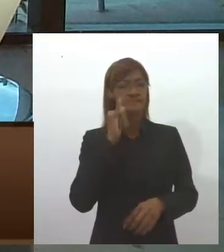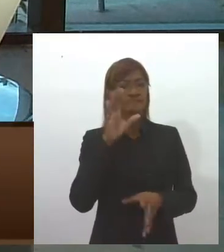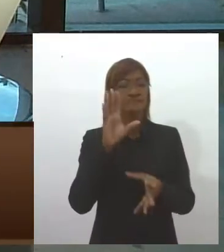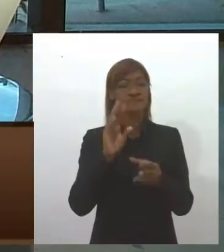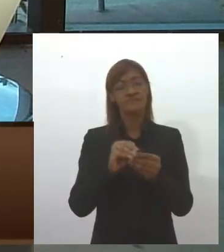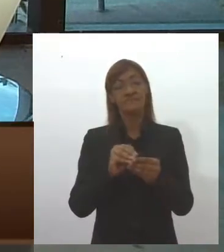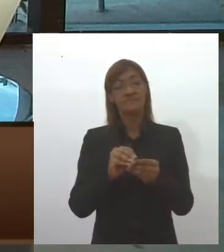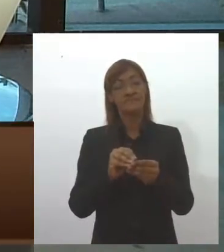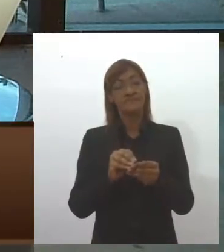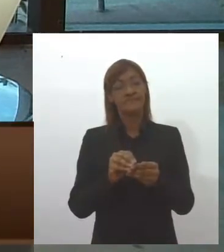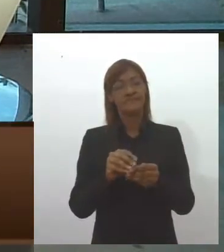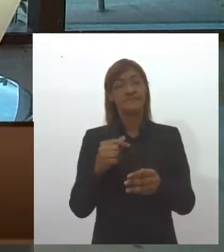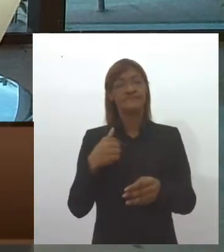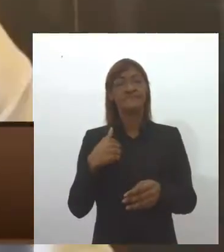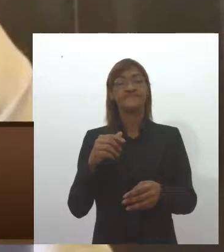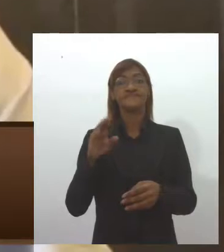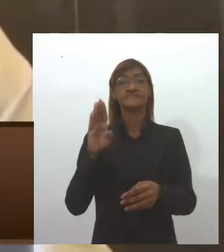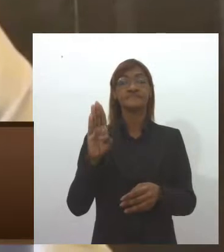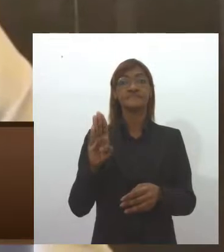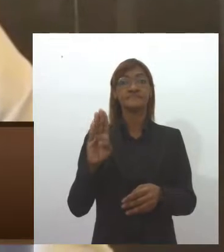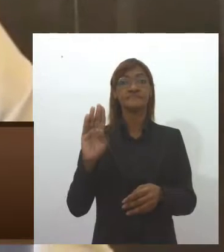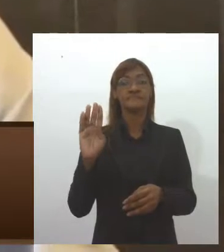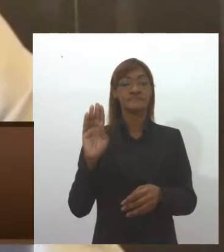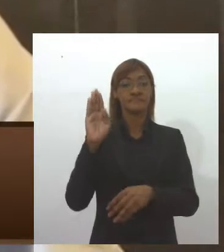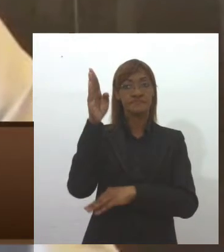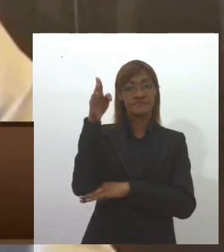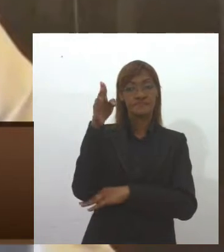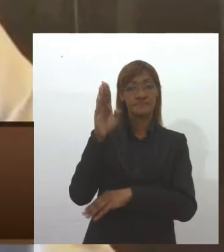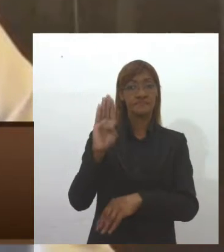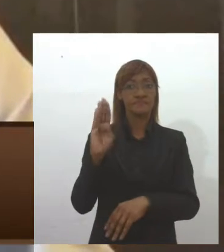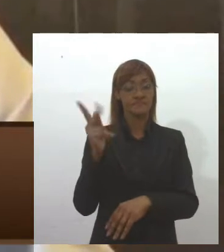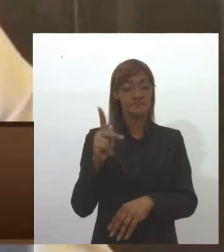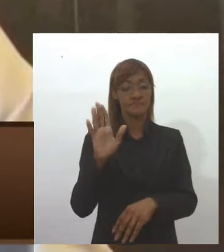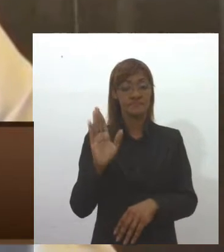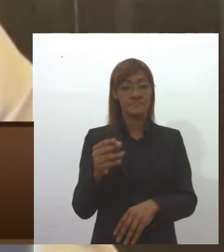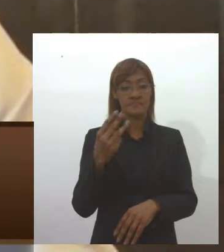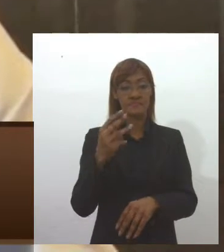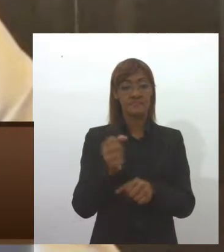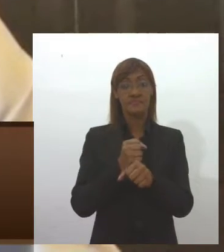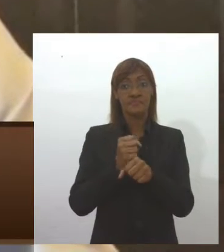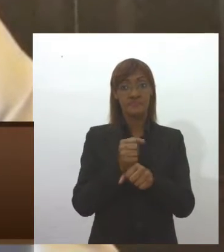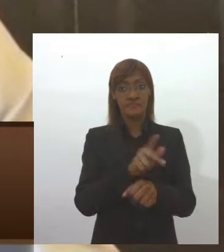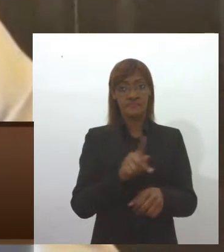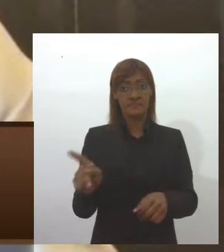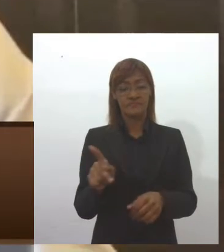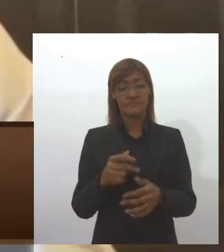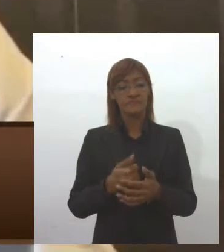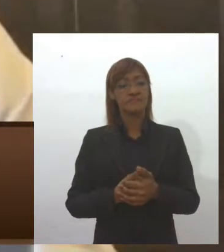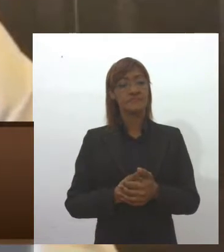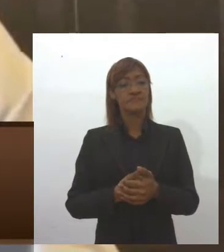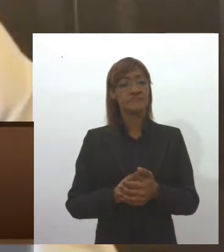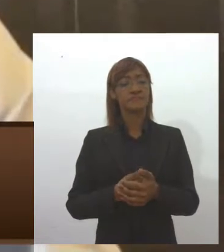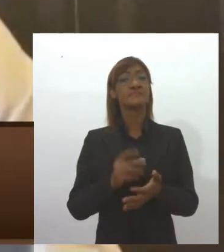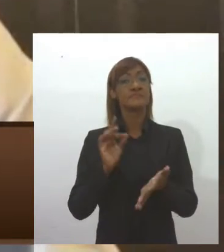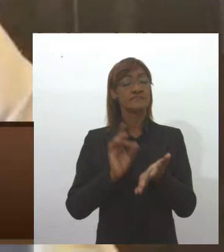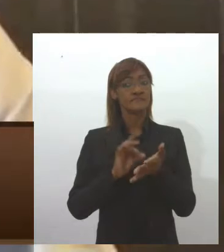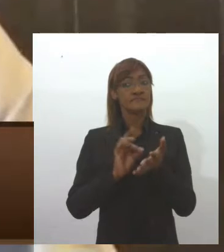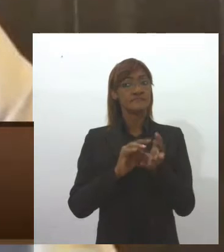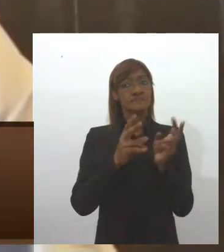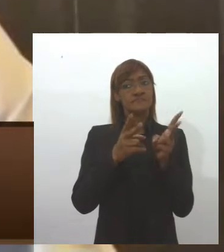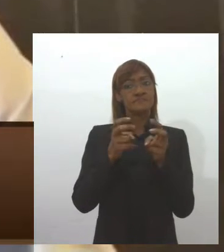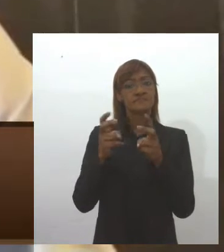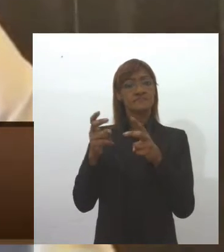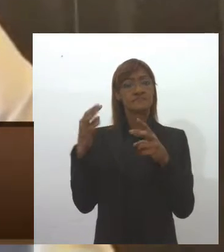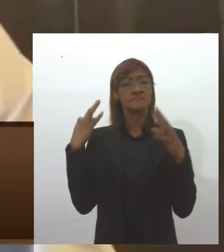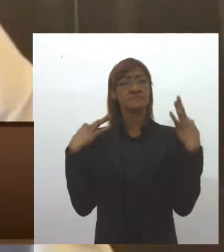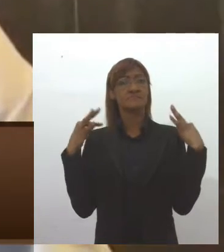BH já há 3 anos. E logo quando nós entramos, a gente sentia, de fato, que o turismo não era tratado